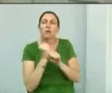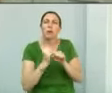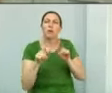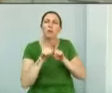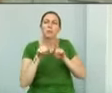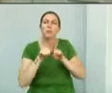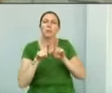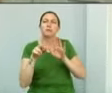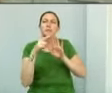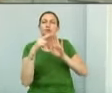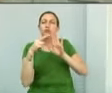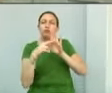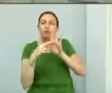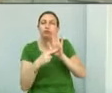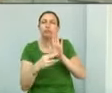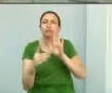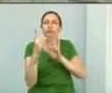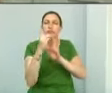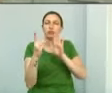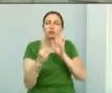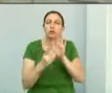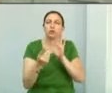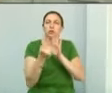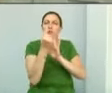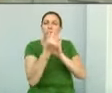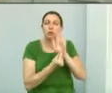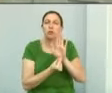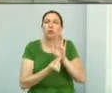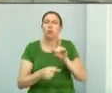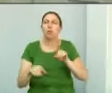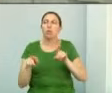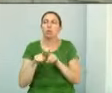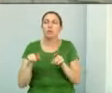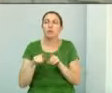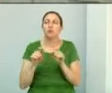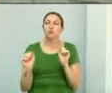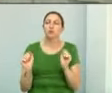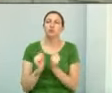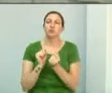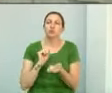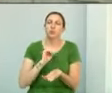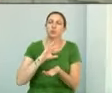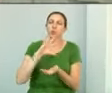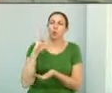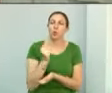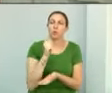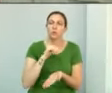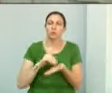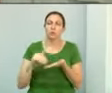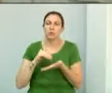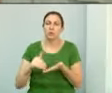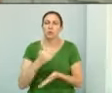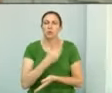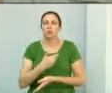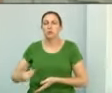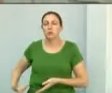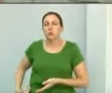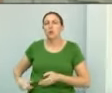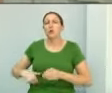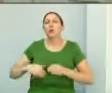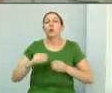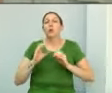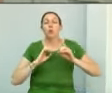contando com a participação de todas as secretarias de governo, sob a coordenação das secretarias da Fazenda e